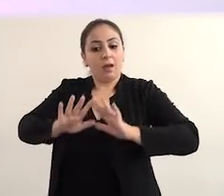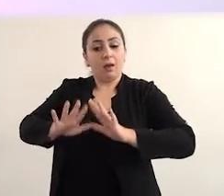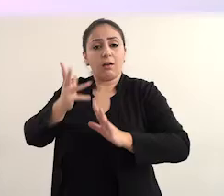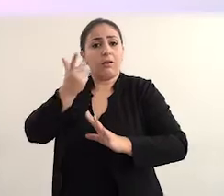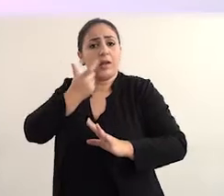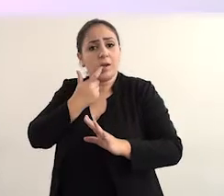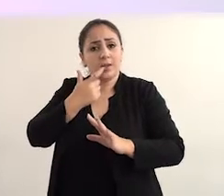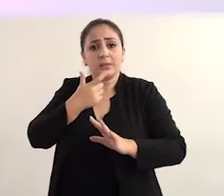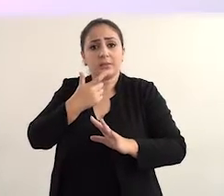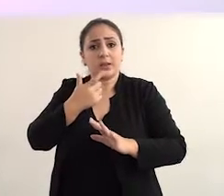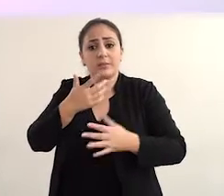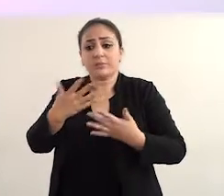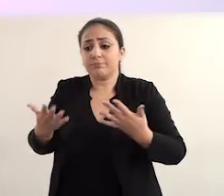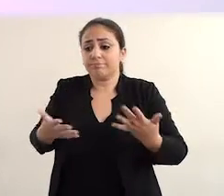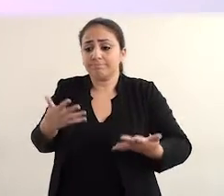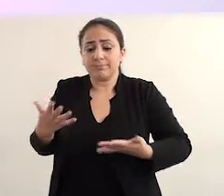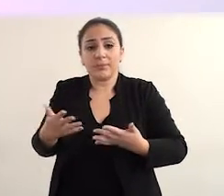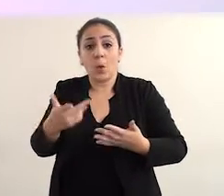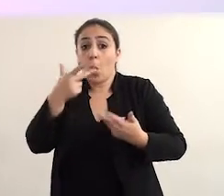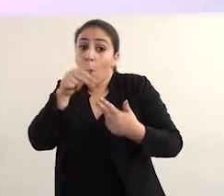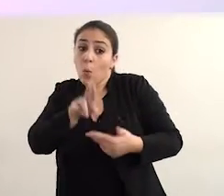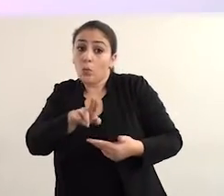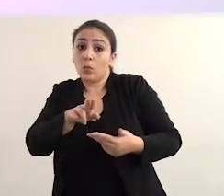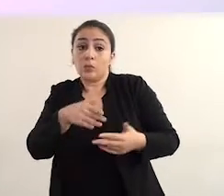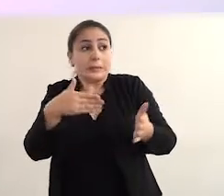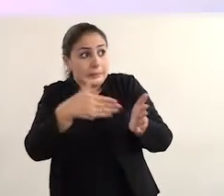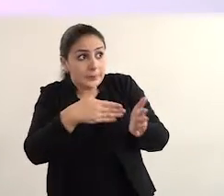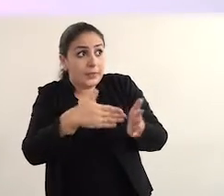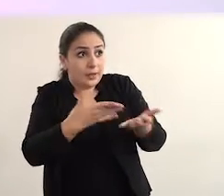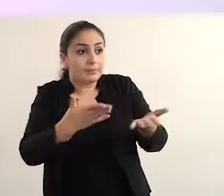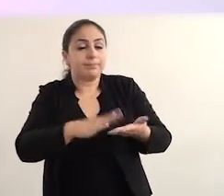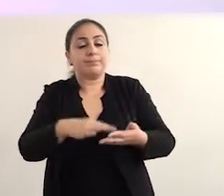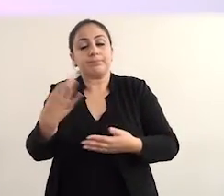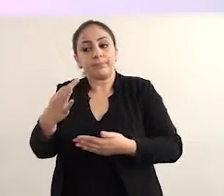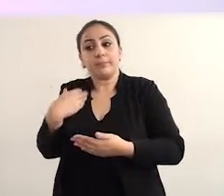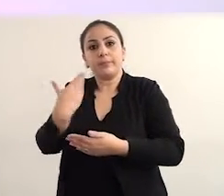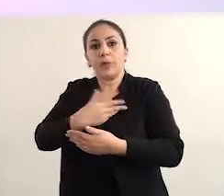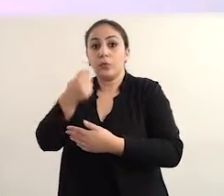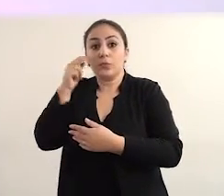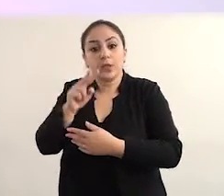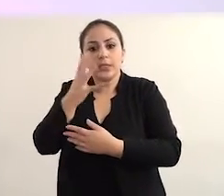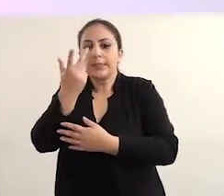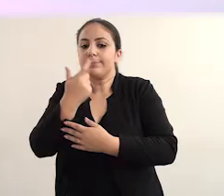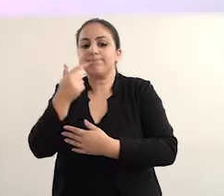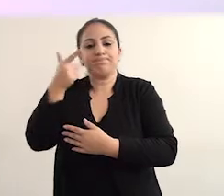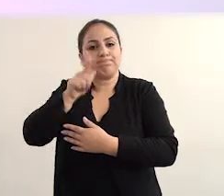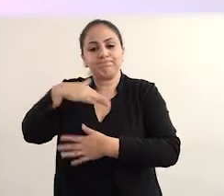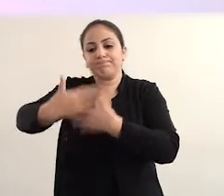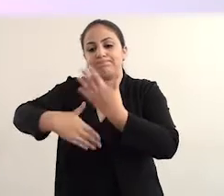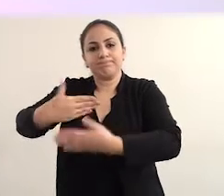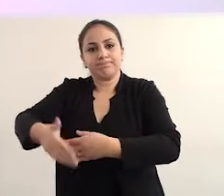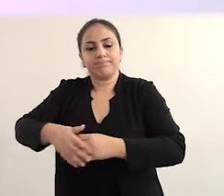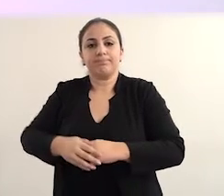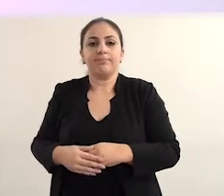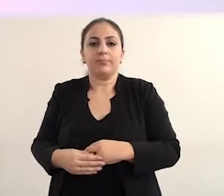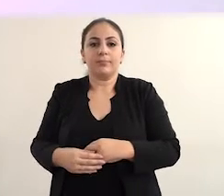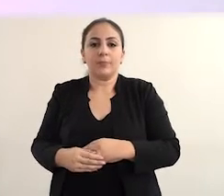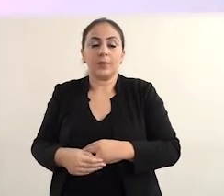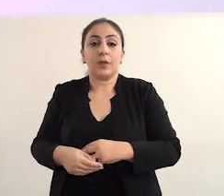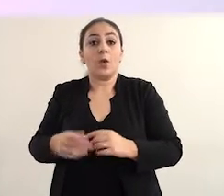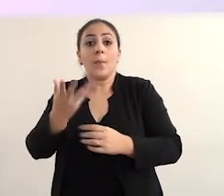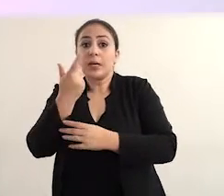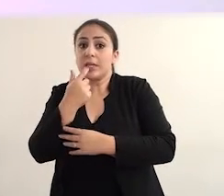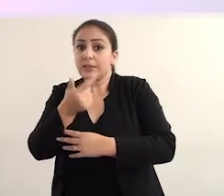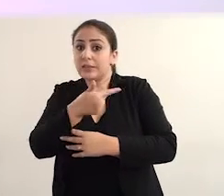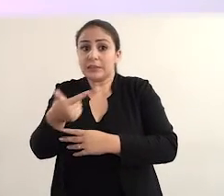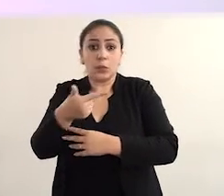criança à mercê. Ou limitar, né? Exato. Aí sim a gente vai ver uma criança que não se desenvolveu, uma criança que